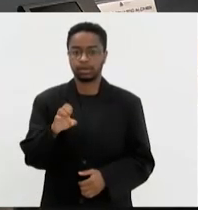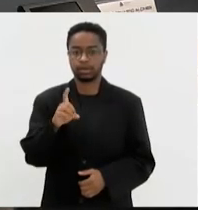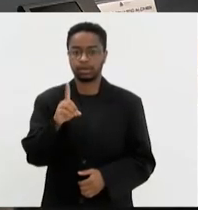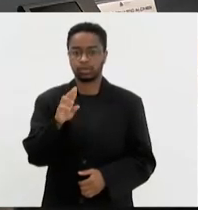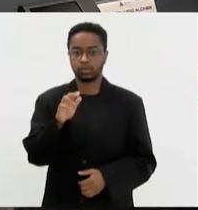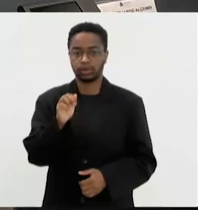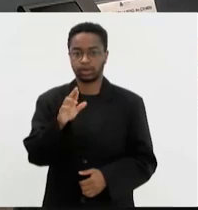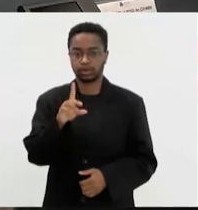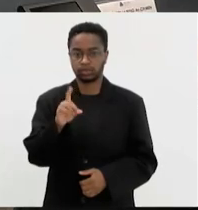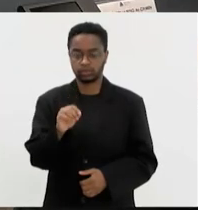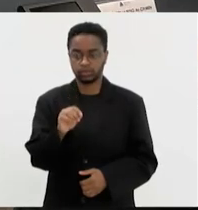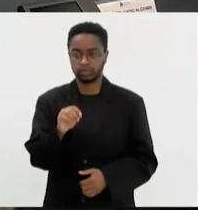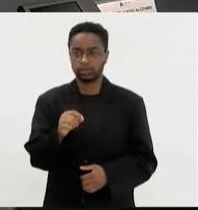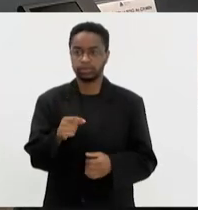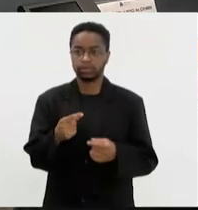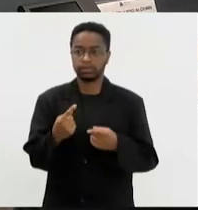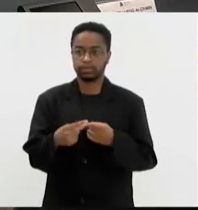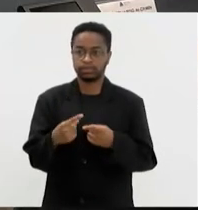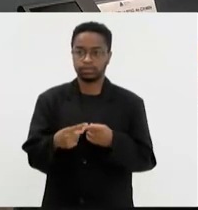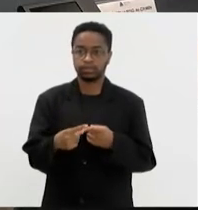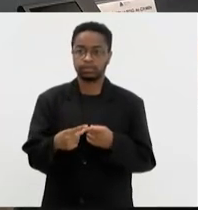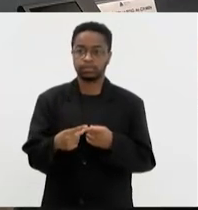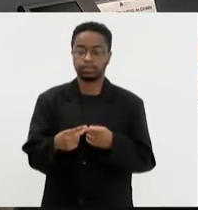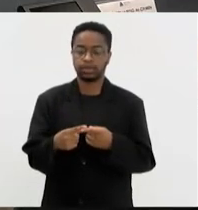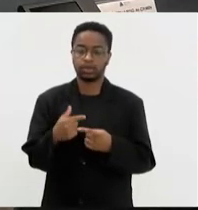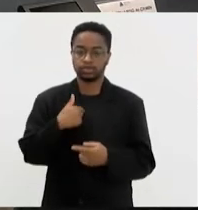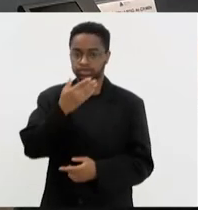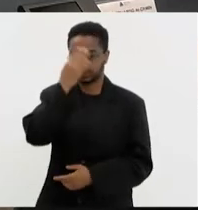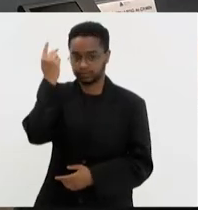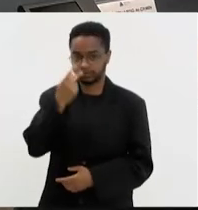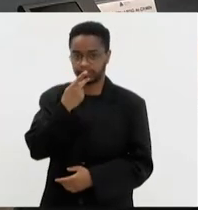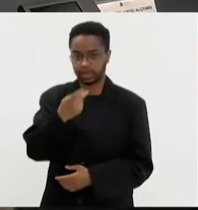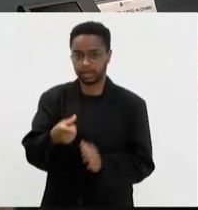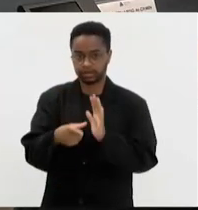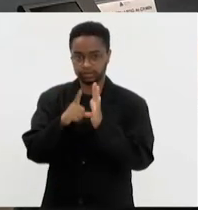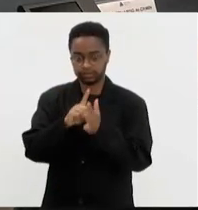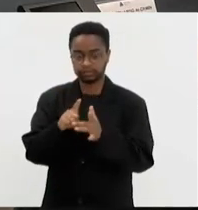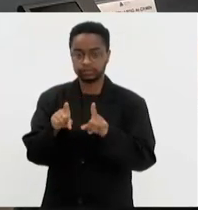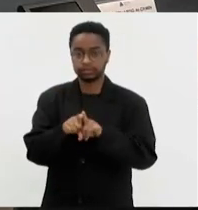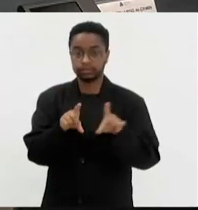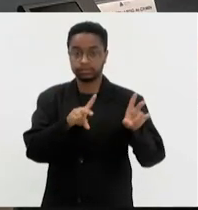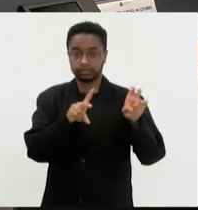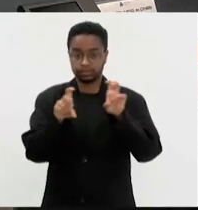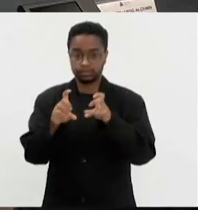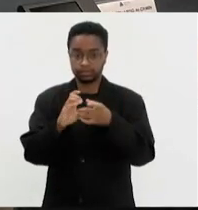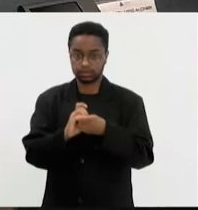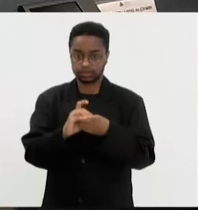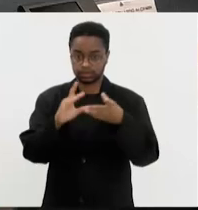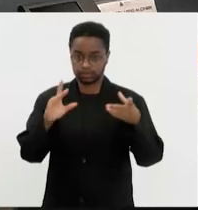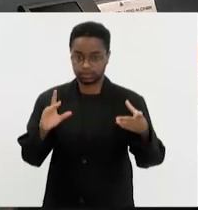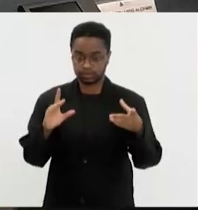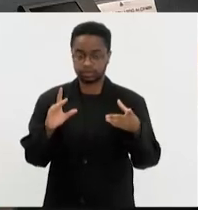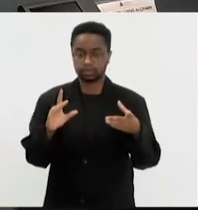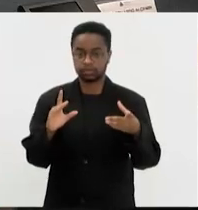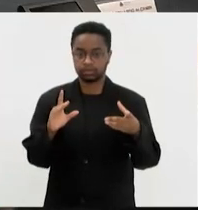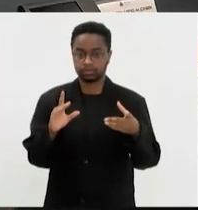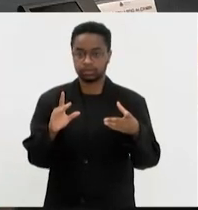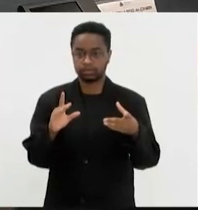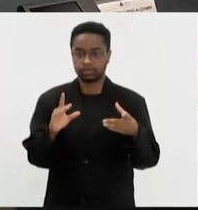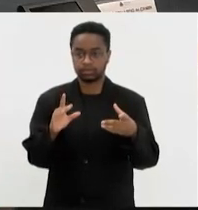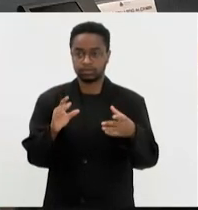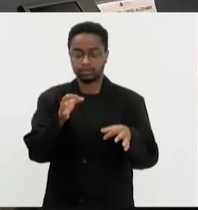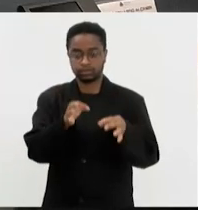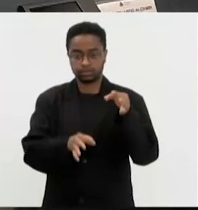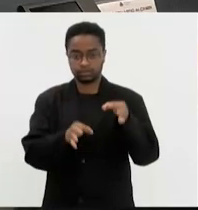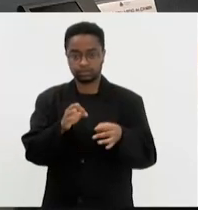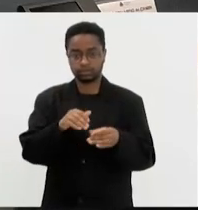mencionar na minha primeira intervenção o tema eh democracia justiça